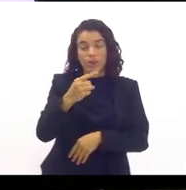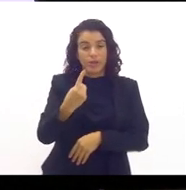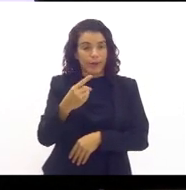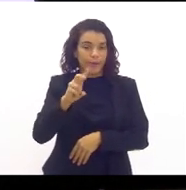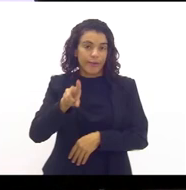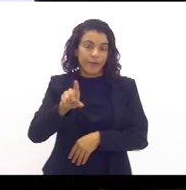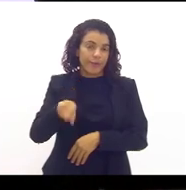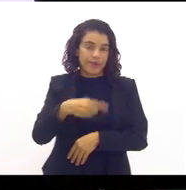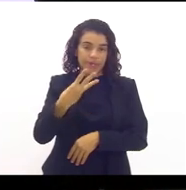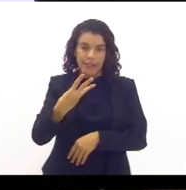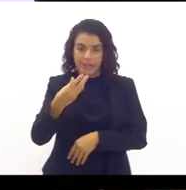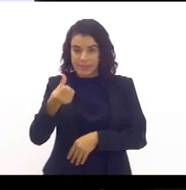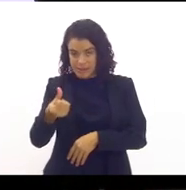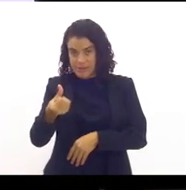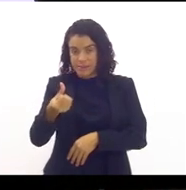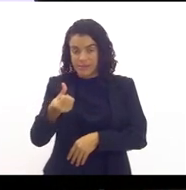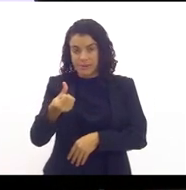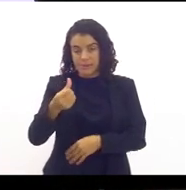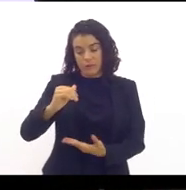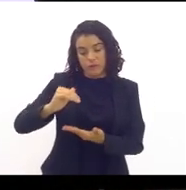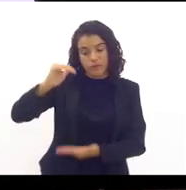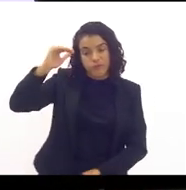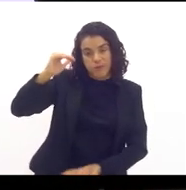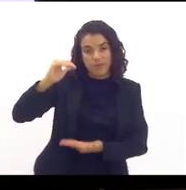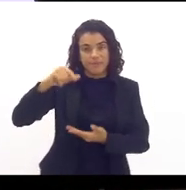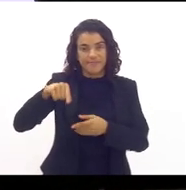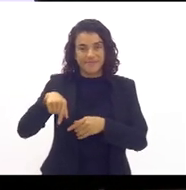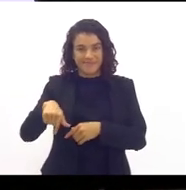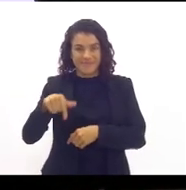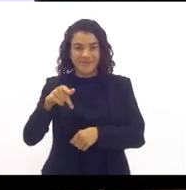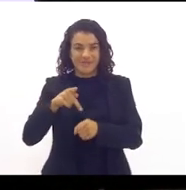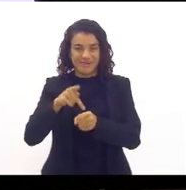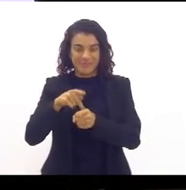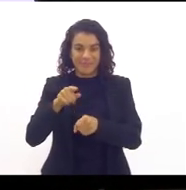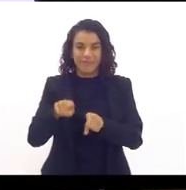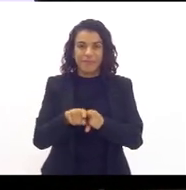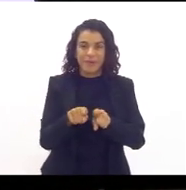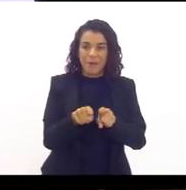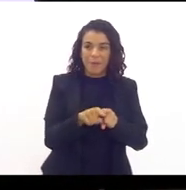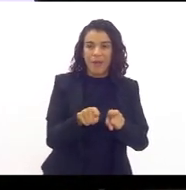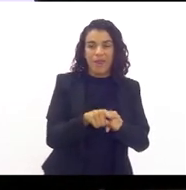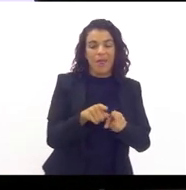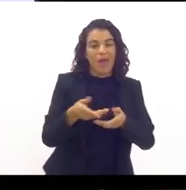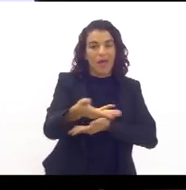81,36 dólares o barril. Taxa de câmbio também se depreciando aqui,